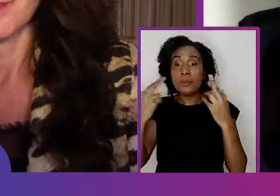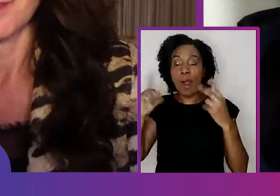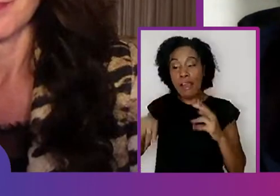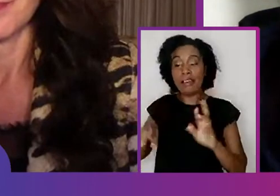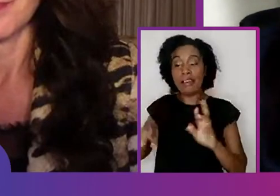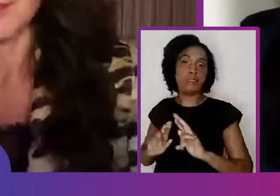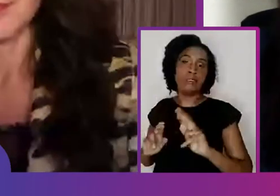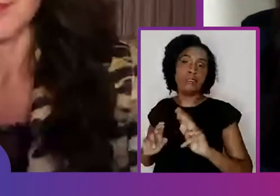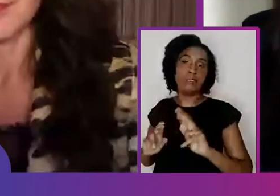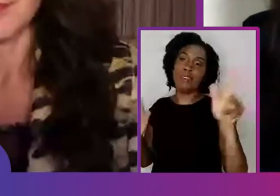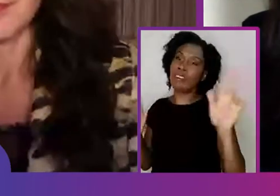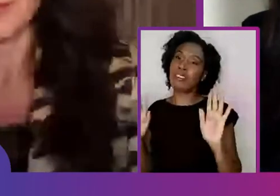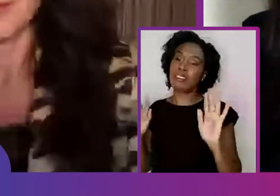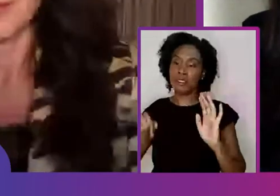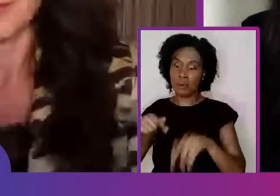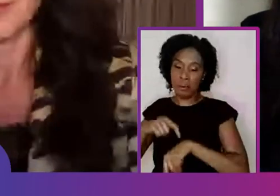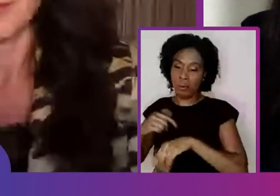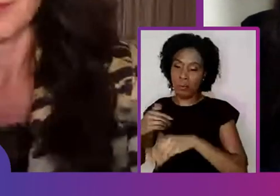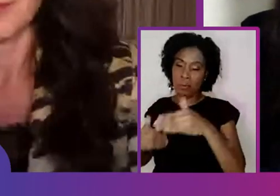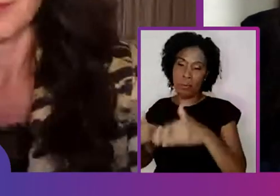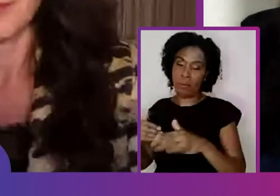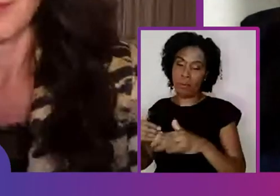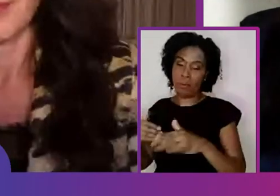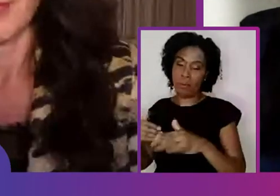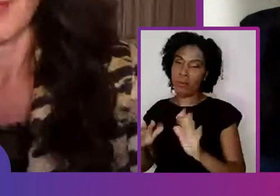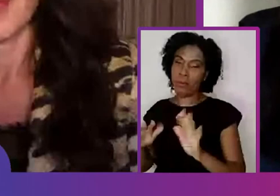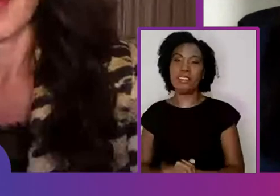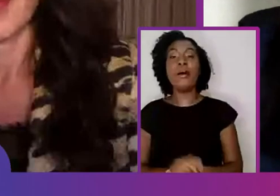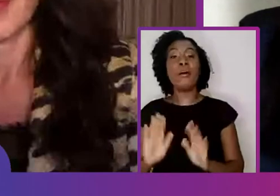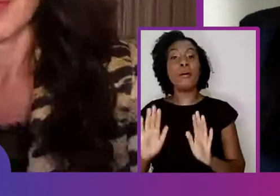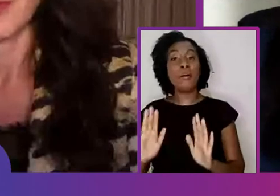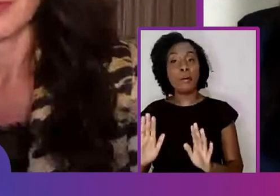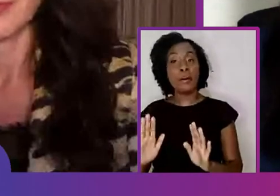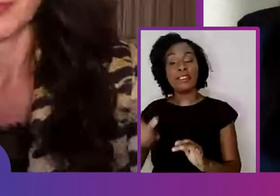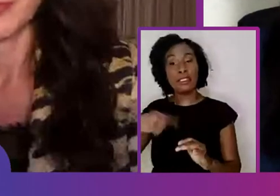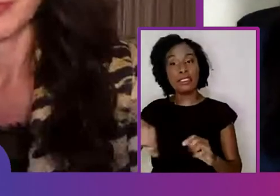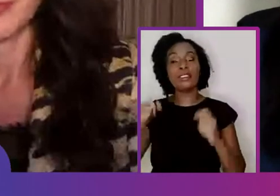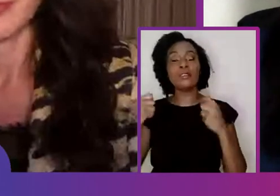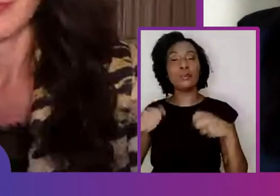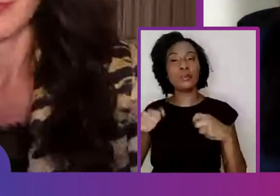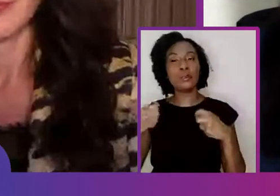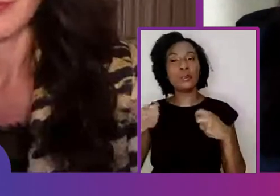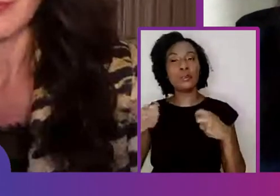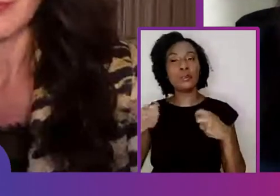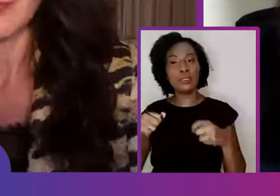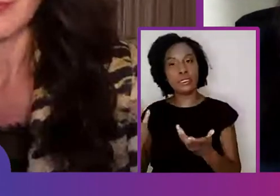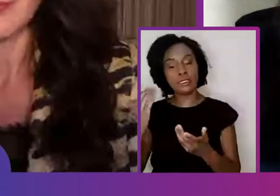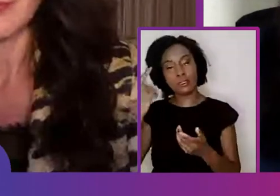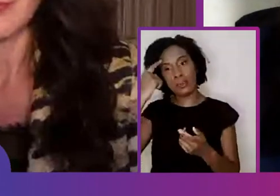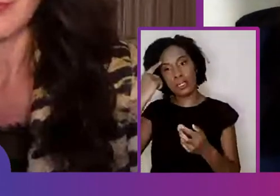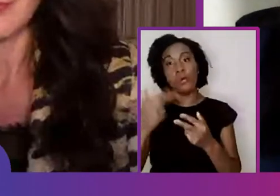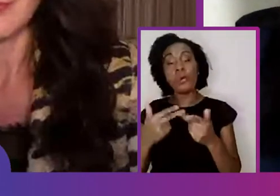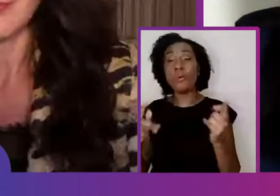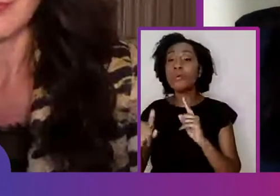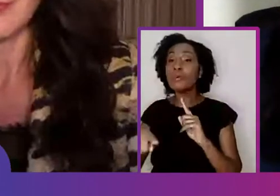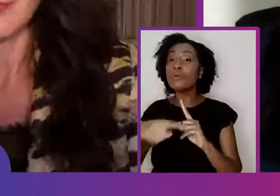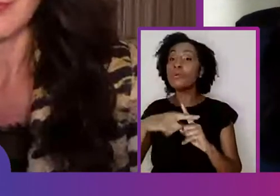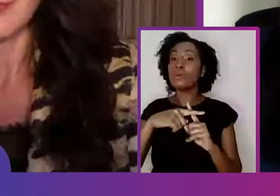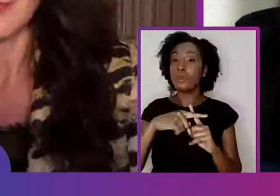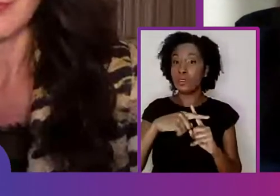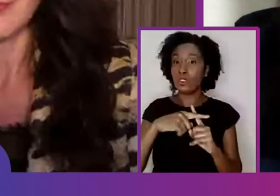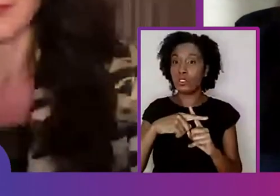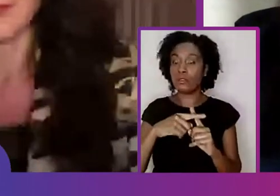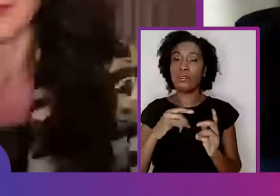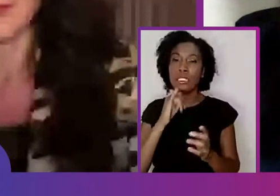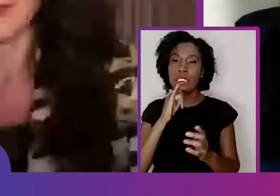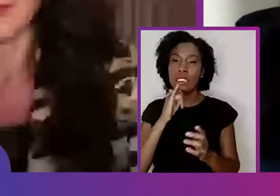né? Mas a gente precisa considerar que alguns aspectos positivos em relação a gastos com